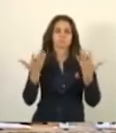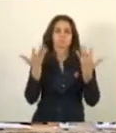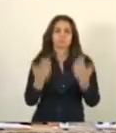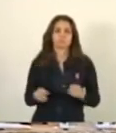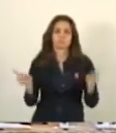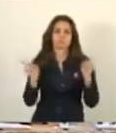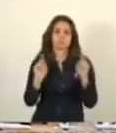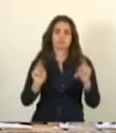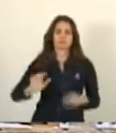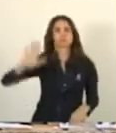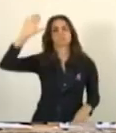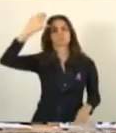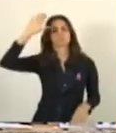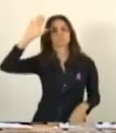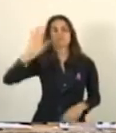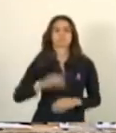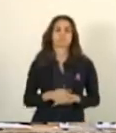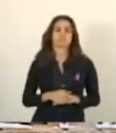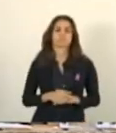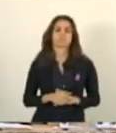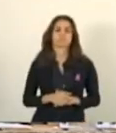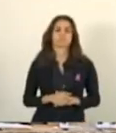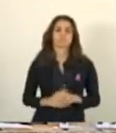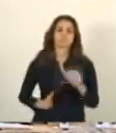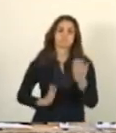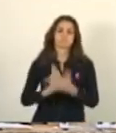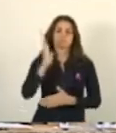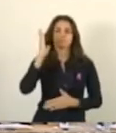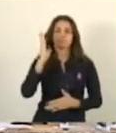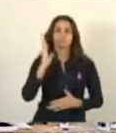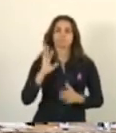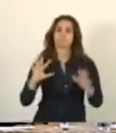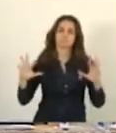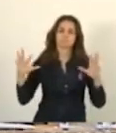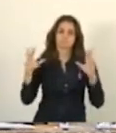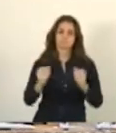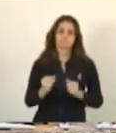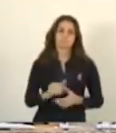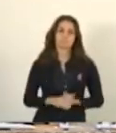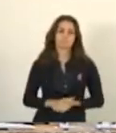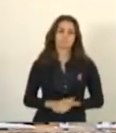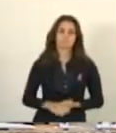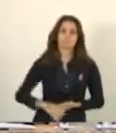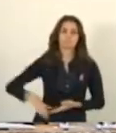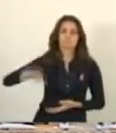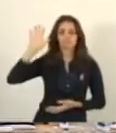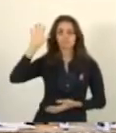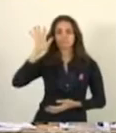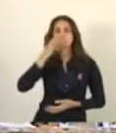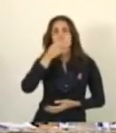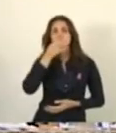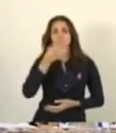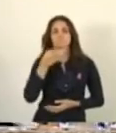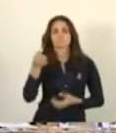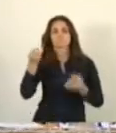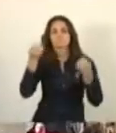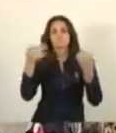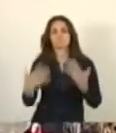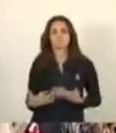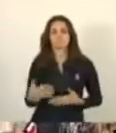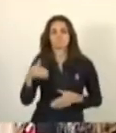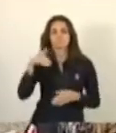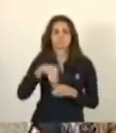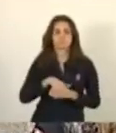contrários se manifestem. Aprovado por unanimidade. Senhor presidente, pois gostaria de justificar ouço voto. Ouço Vossa